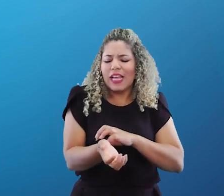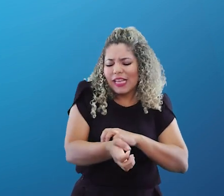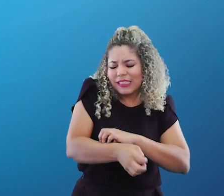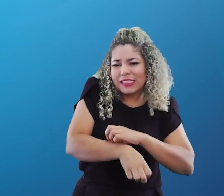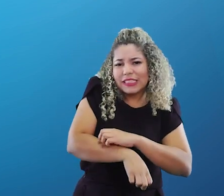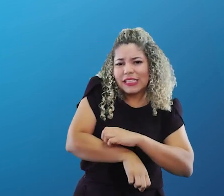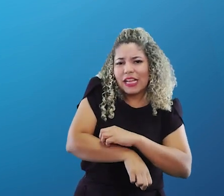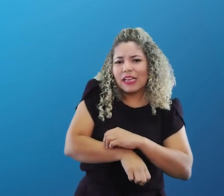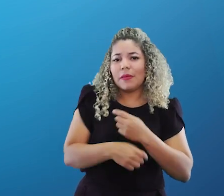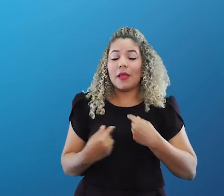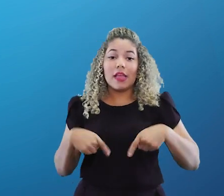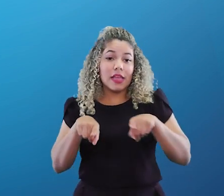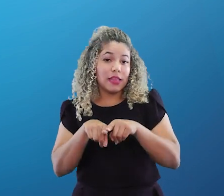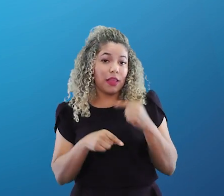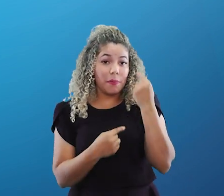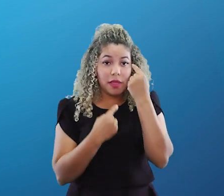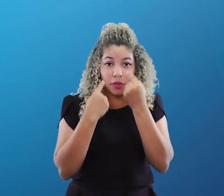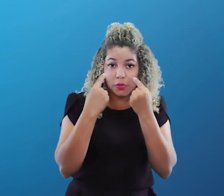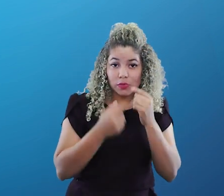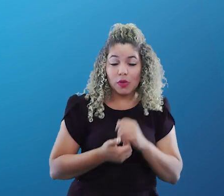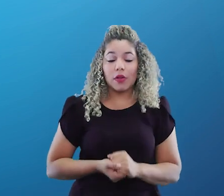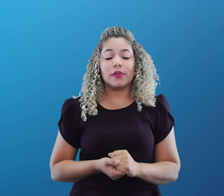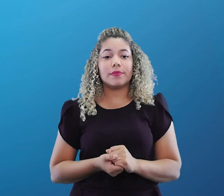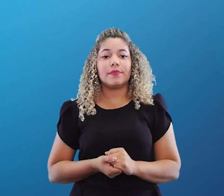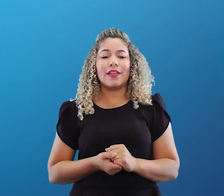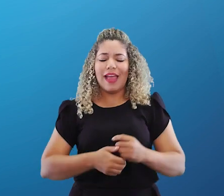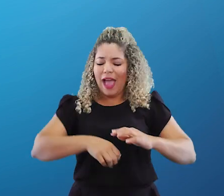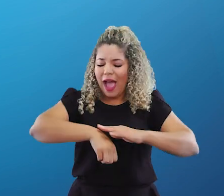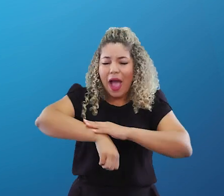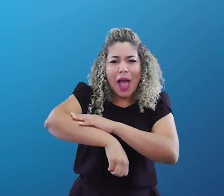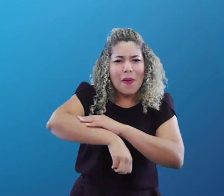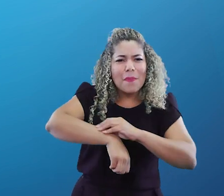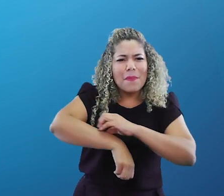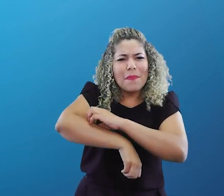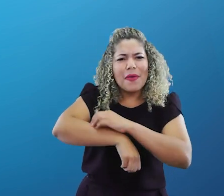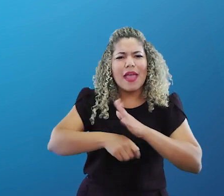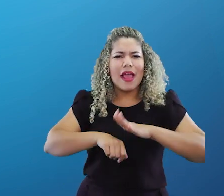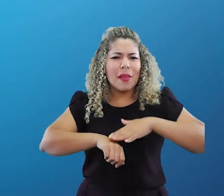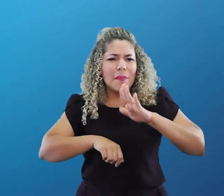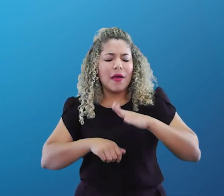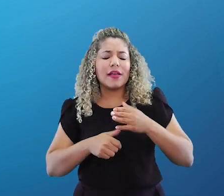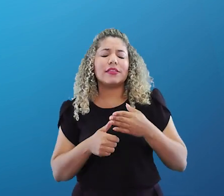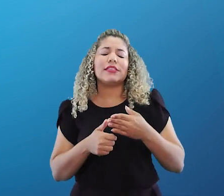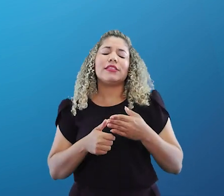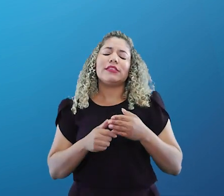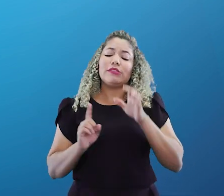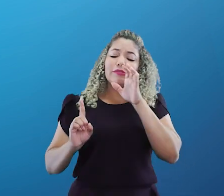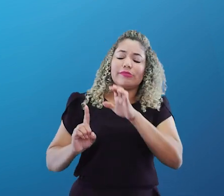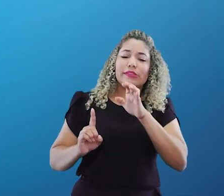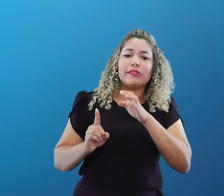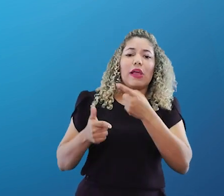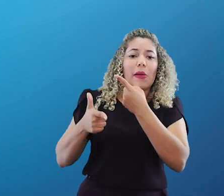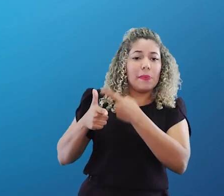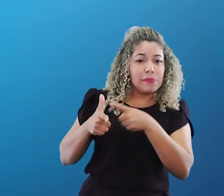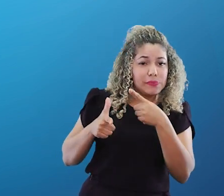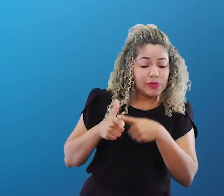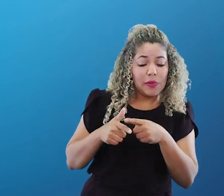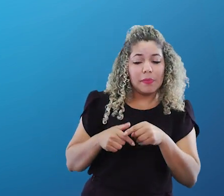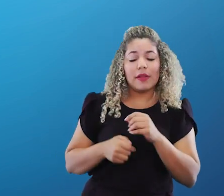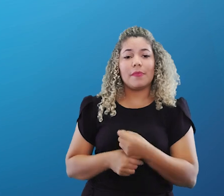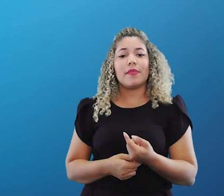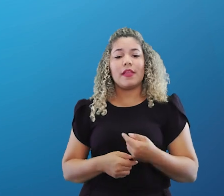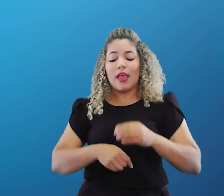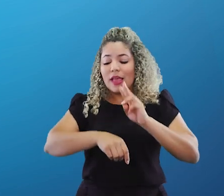pele e nos olhos. Aqui nós temos uma pele mais suscetível aos danos causados pelos radicais livres. A pele tem